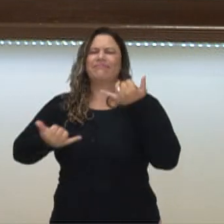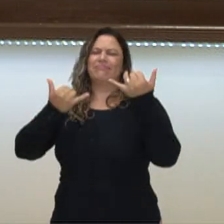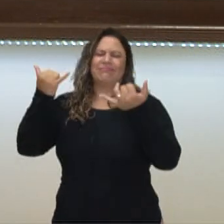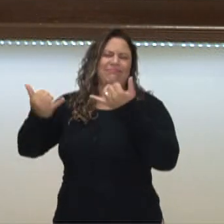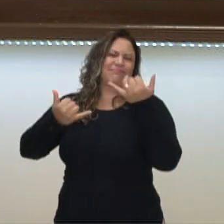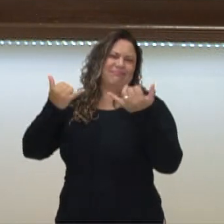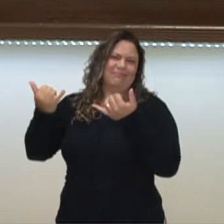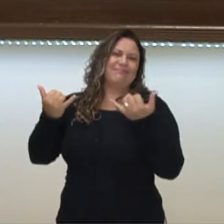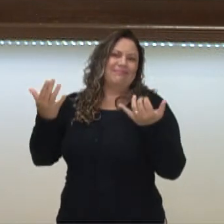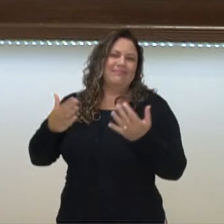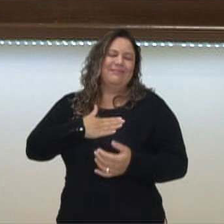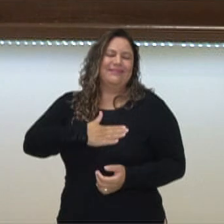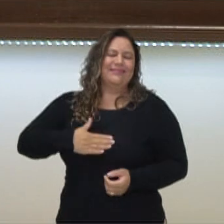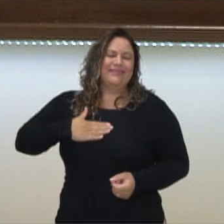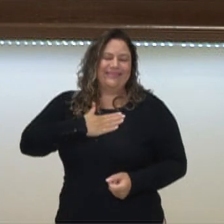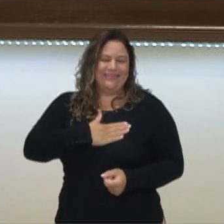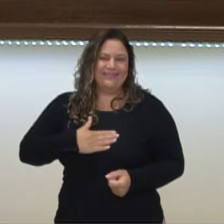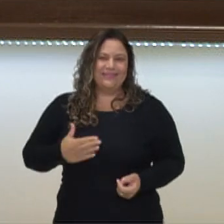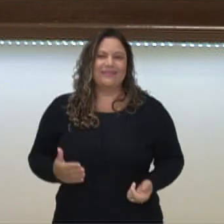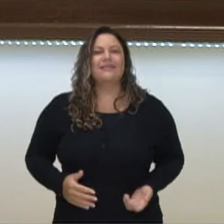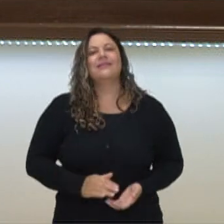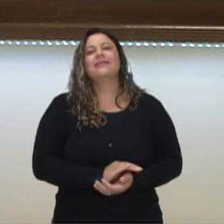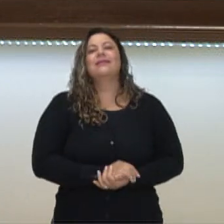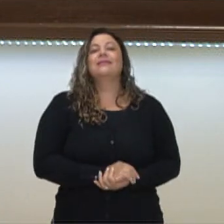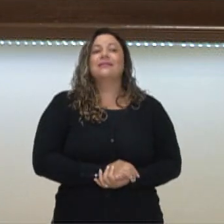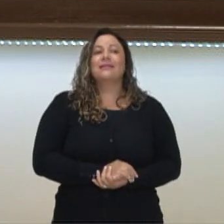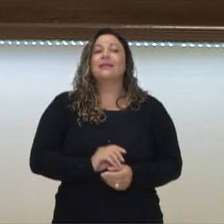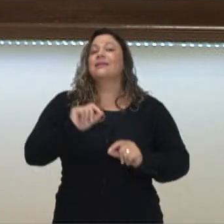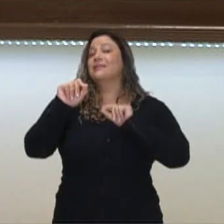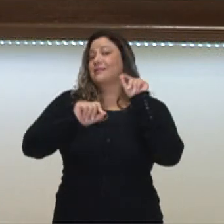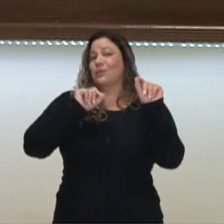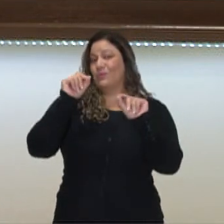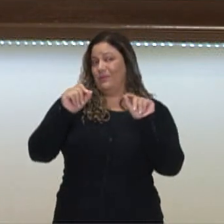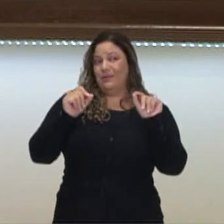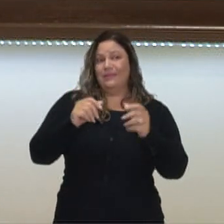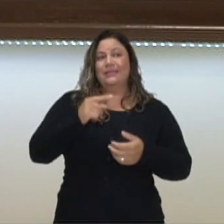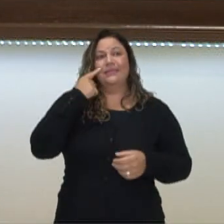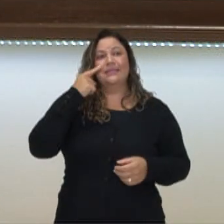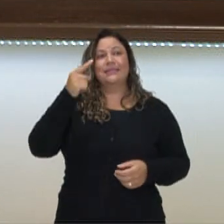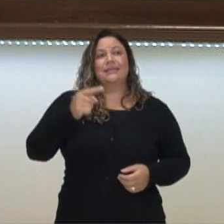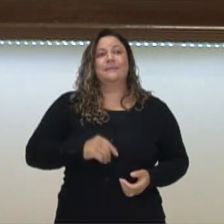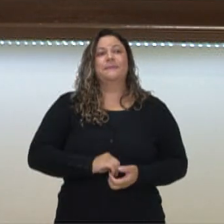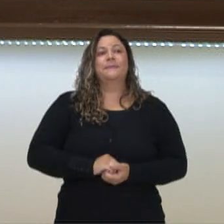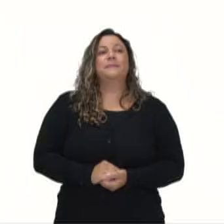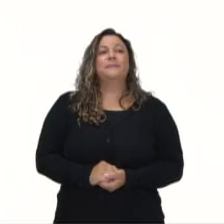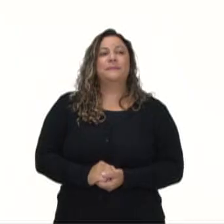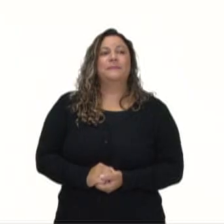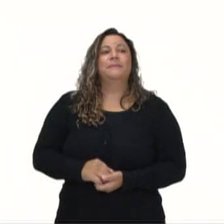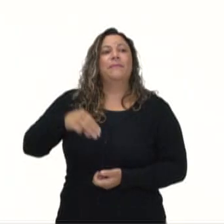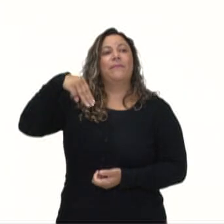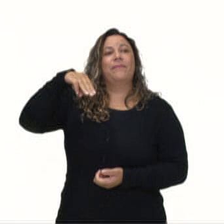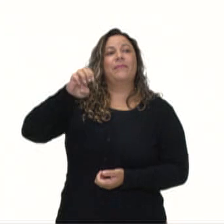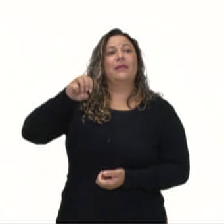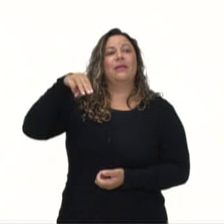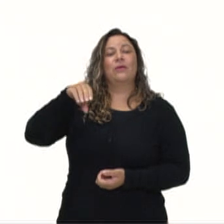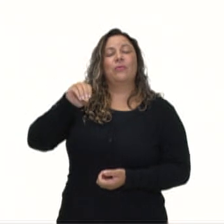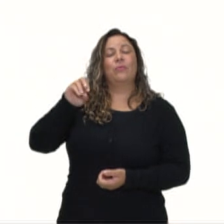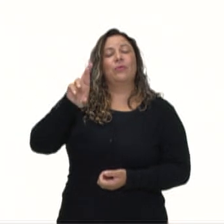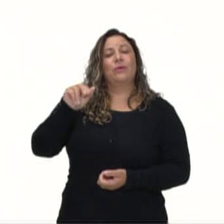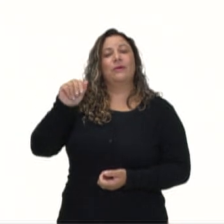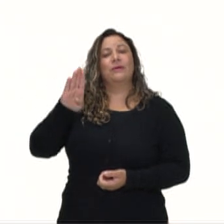gente sente prazer em fazer aquelas atividades, que são as memorables. Today we are going to talk